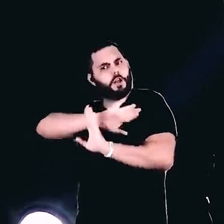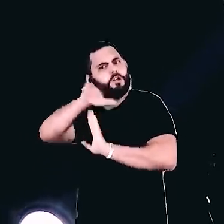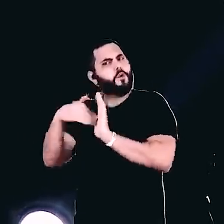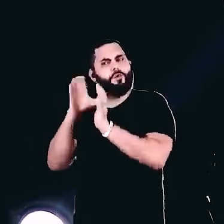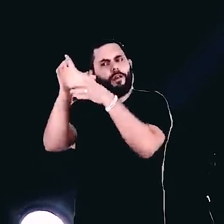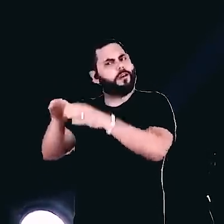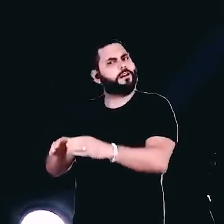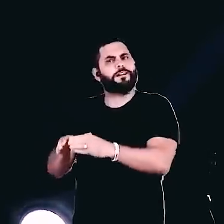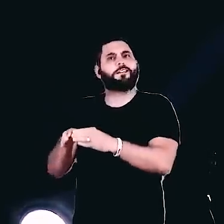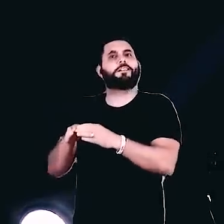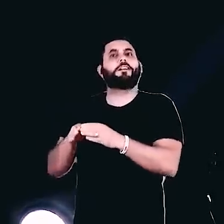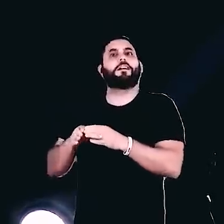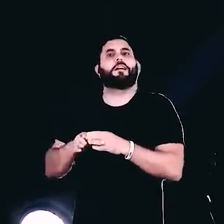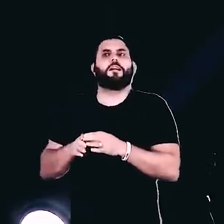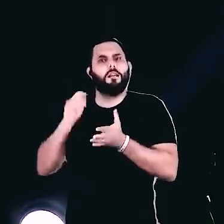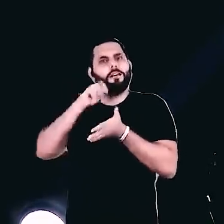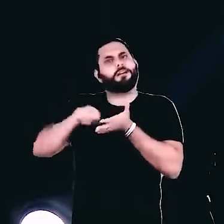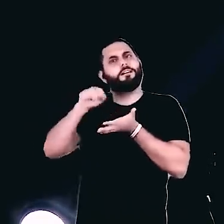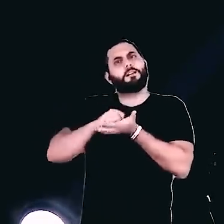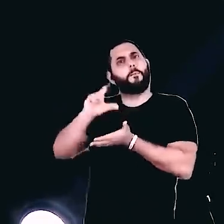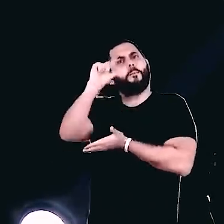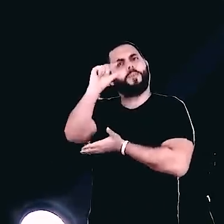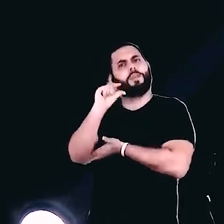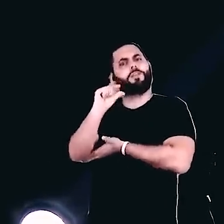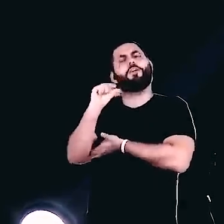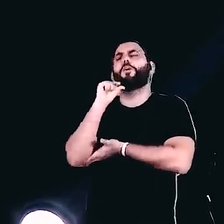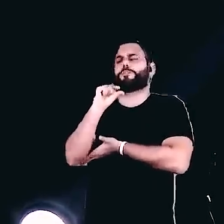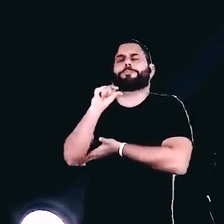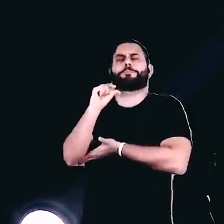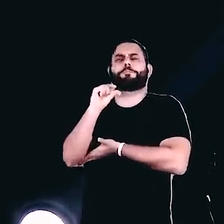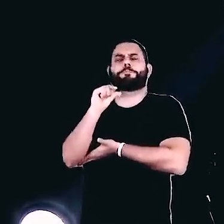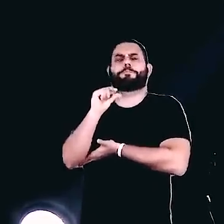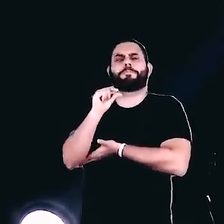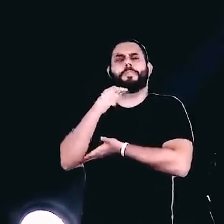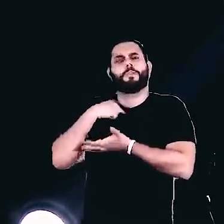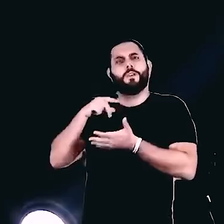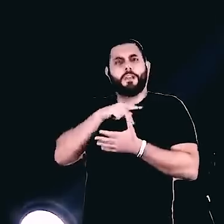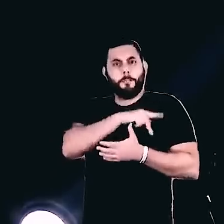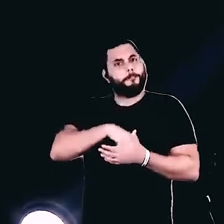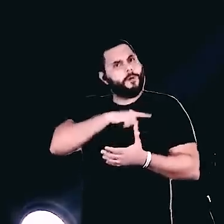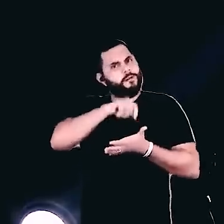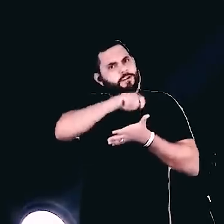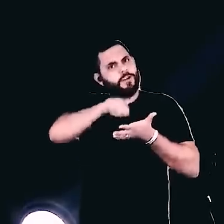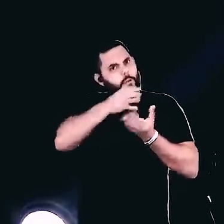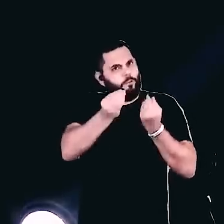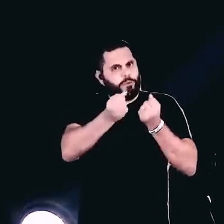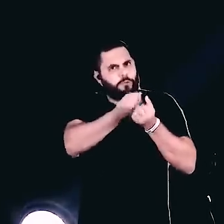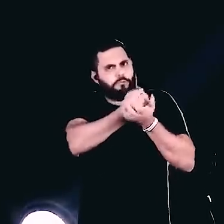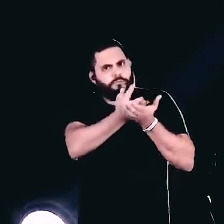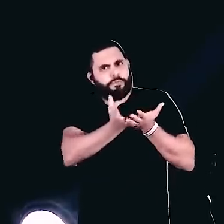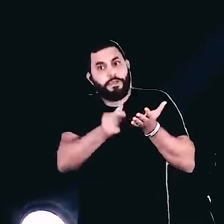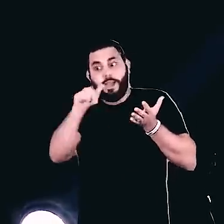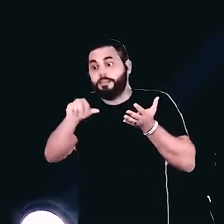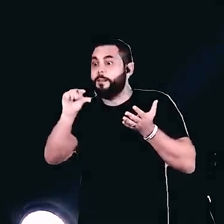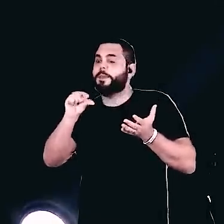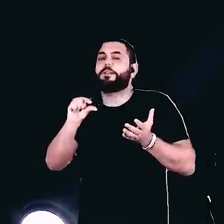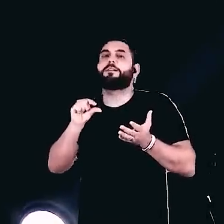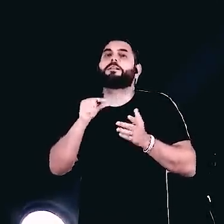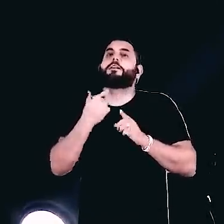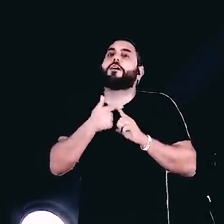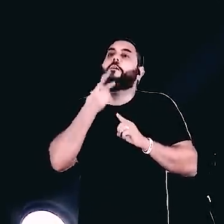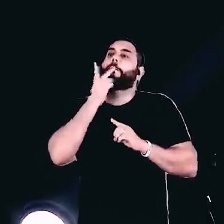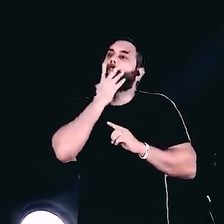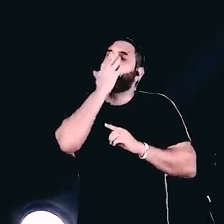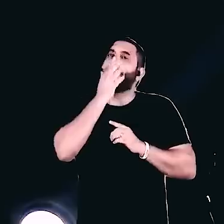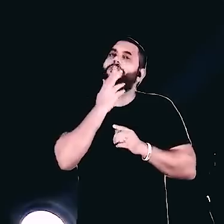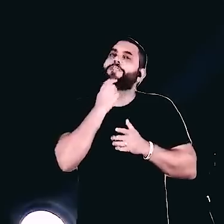É a menor carta do apóstolo Paulo, a menor epístola paulina. E na verdade, algumas pessoas dizem que é apenas um